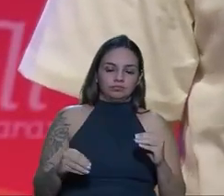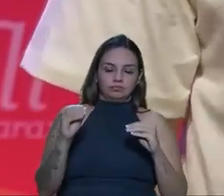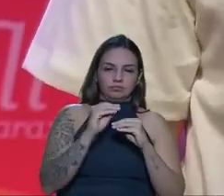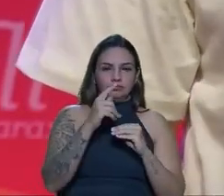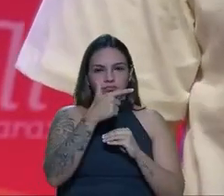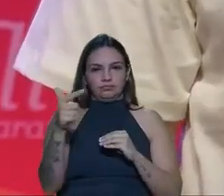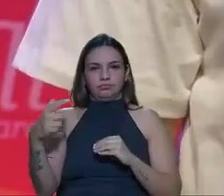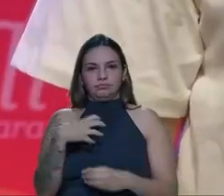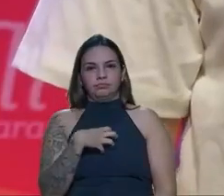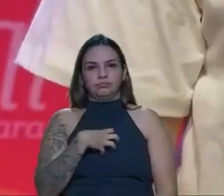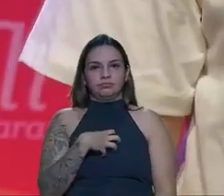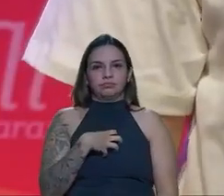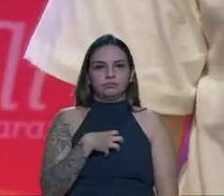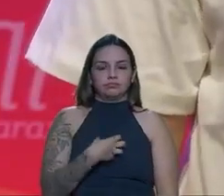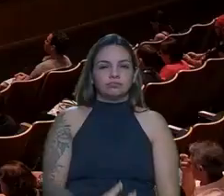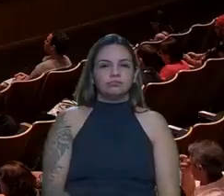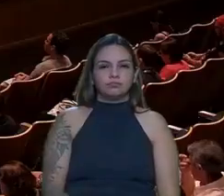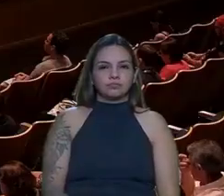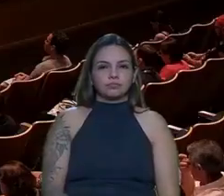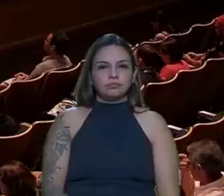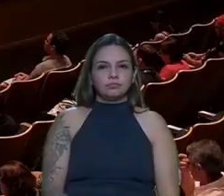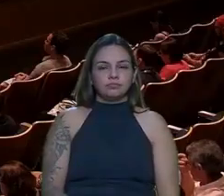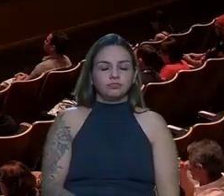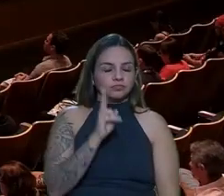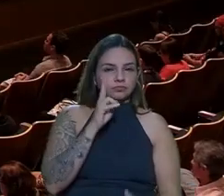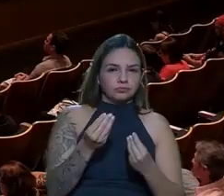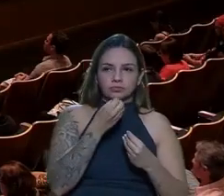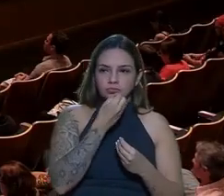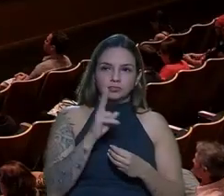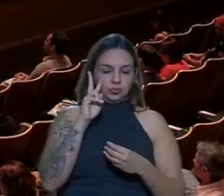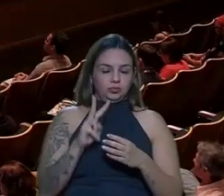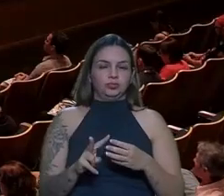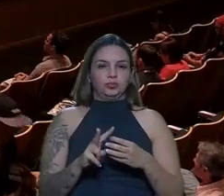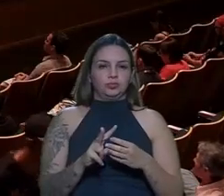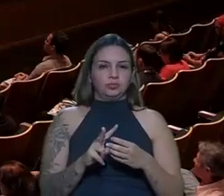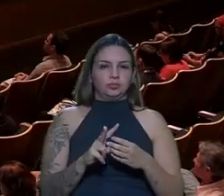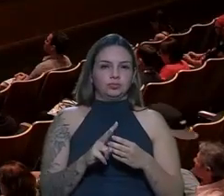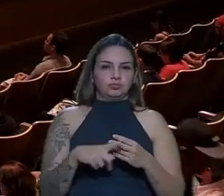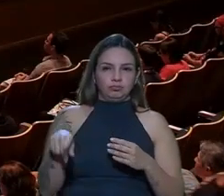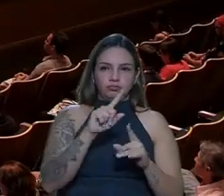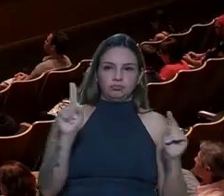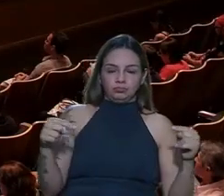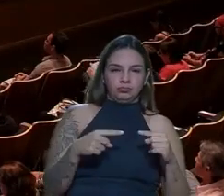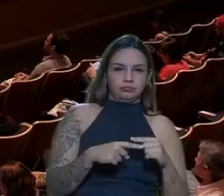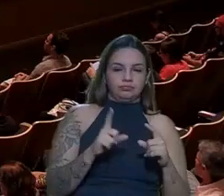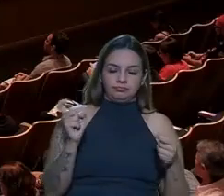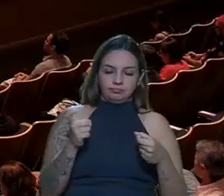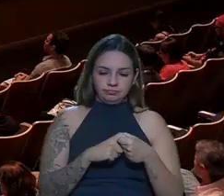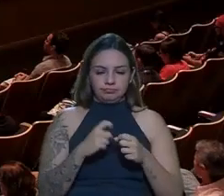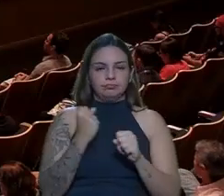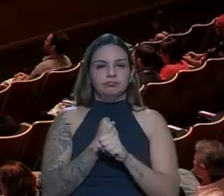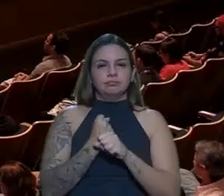somar a outros aspectos além disso? Vimos com muito bons olhos esse alinhamento, essa parceria